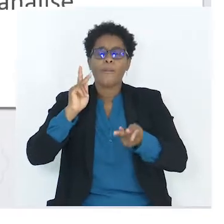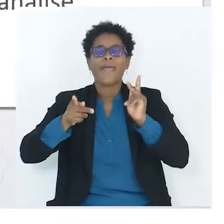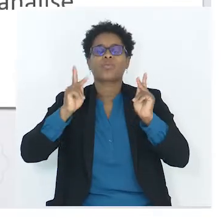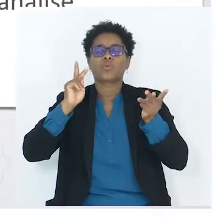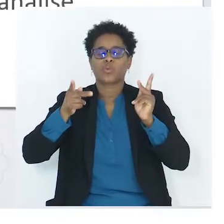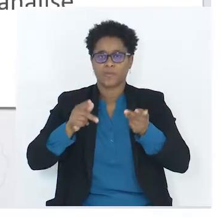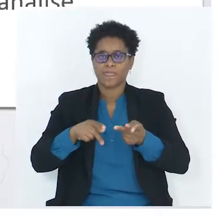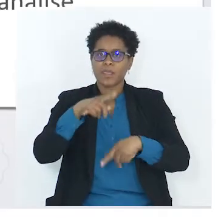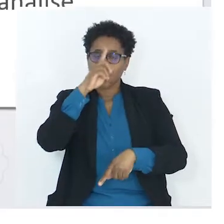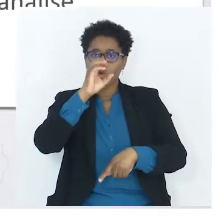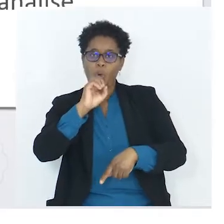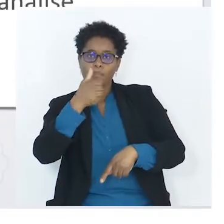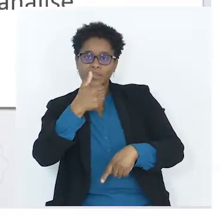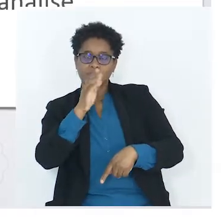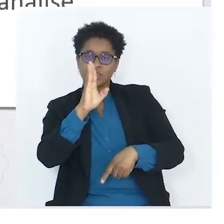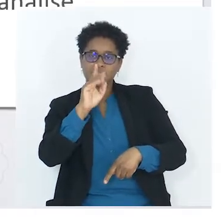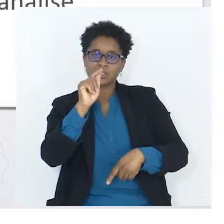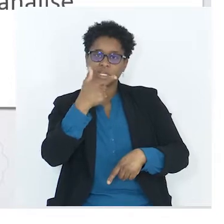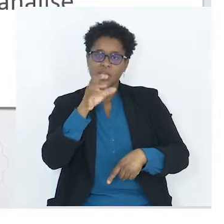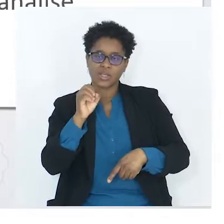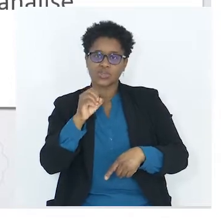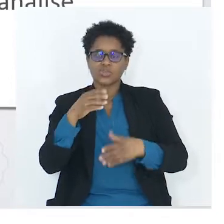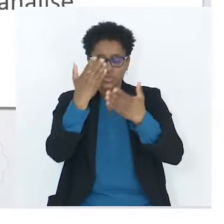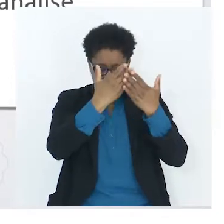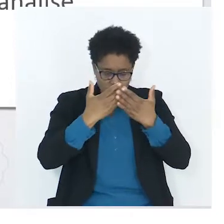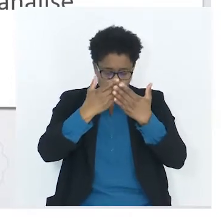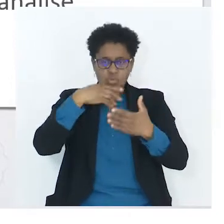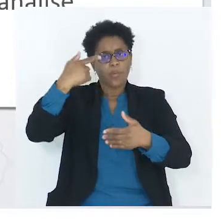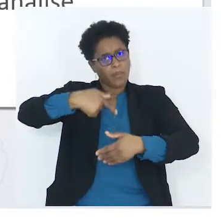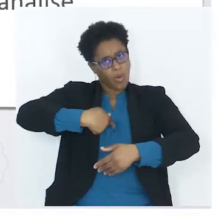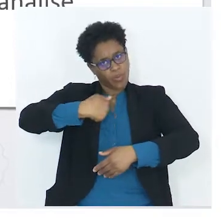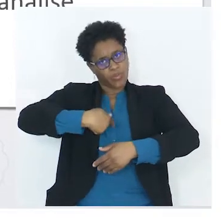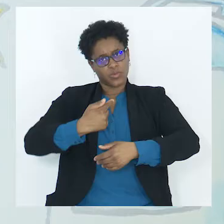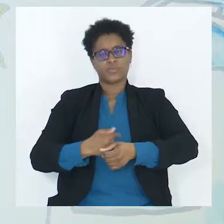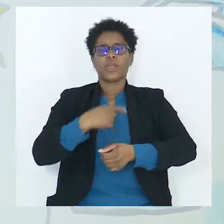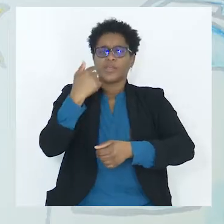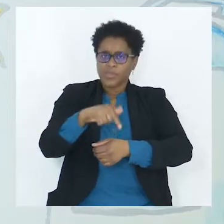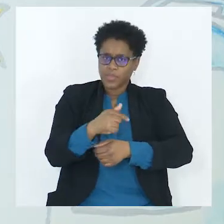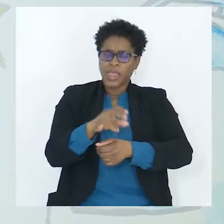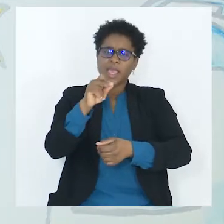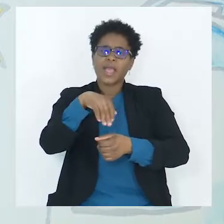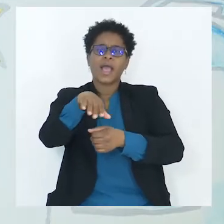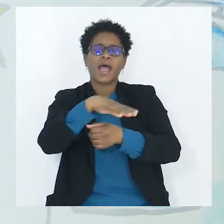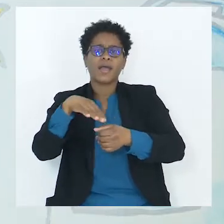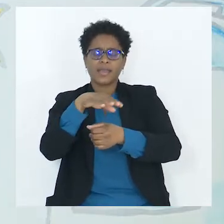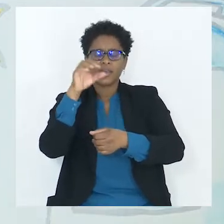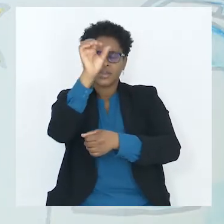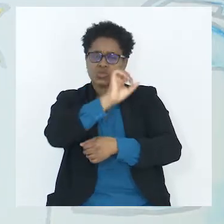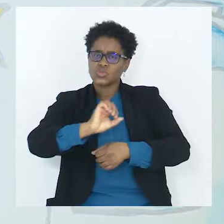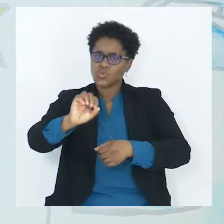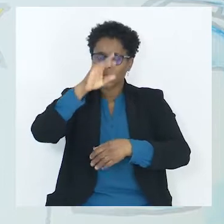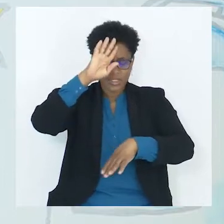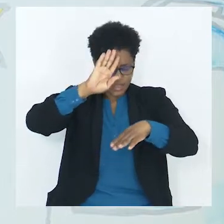um método e objeto de estudo próprio. Tem a sua